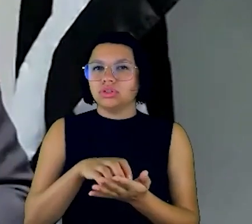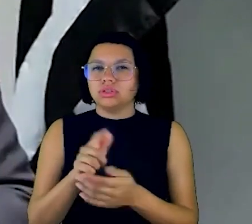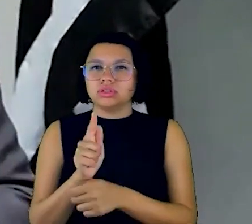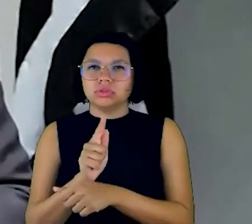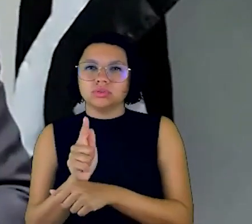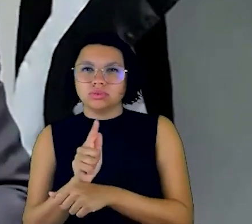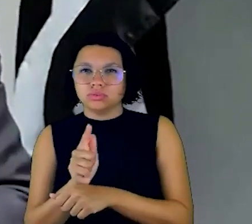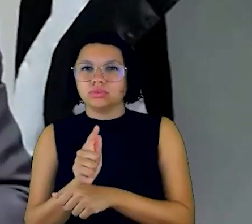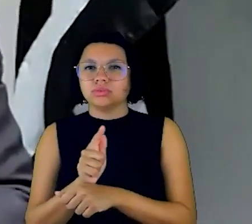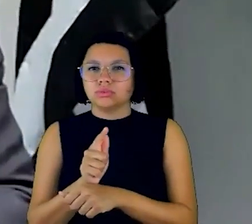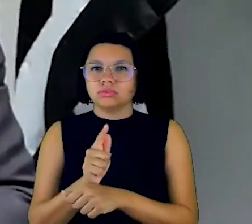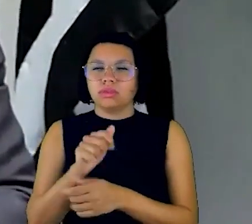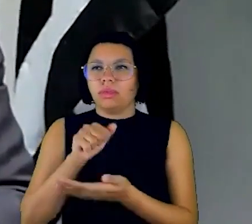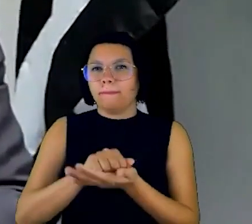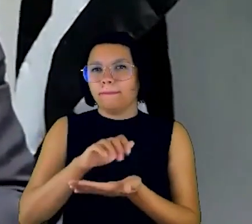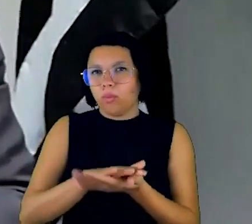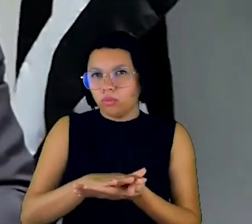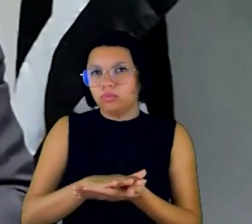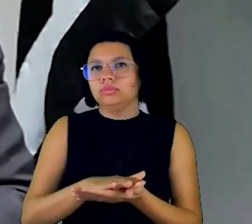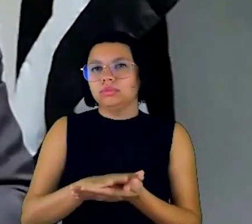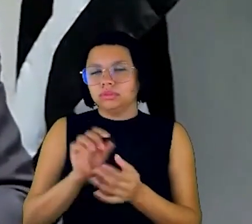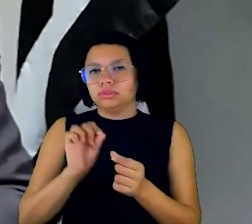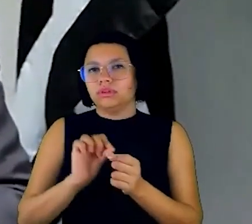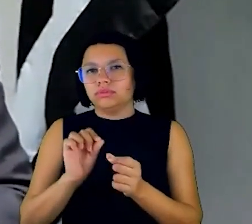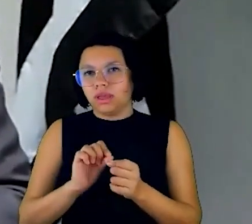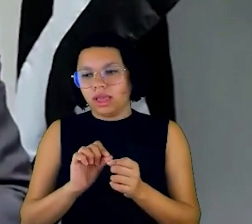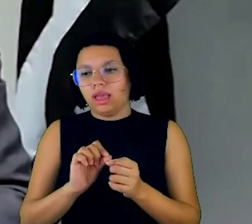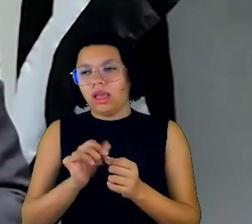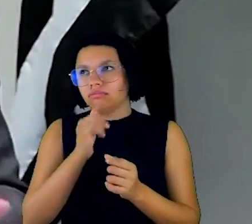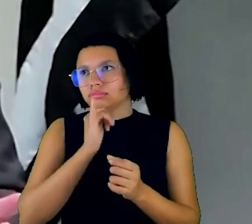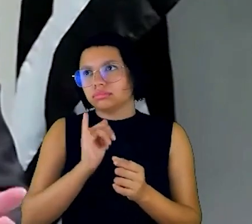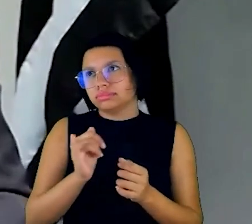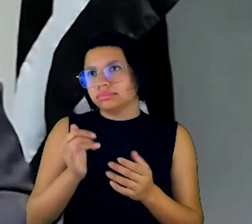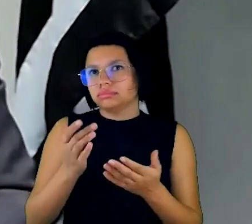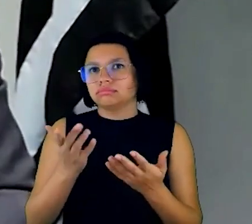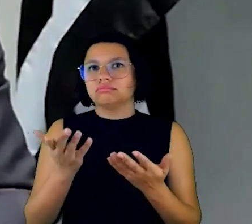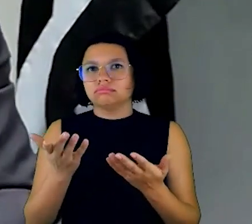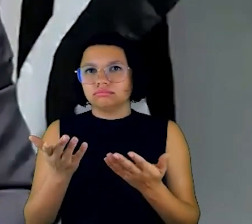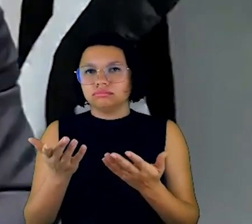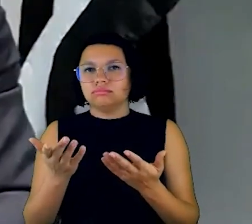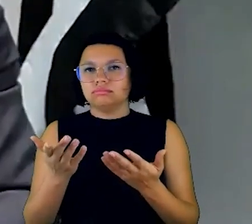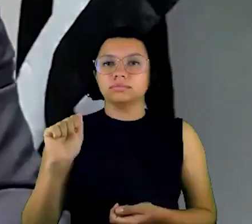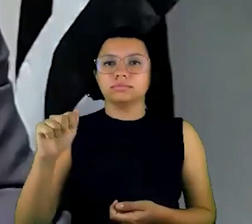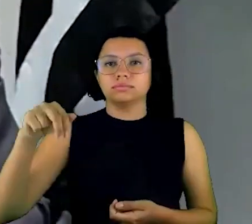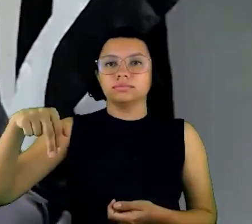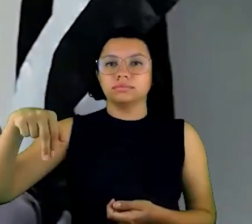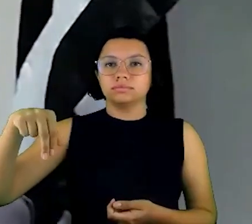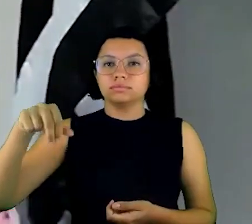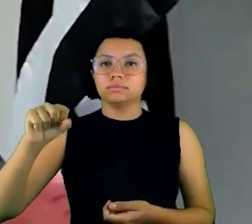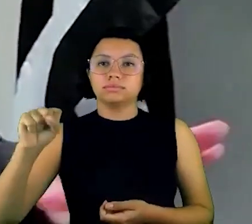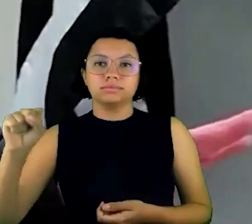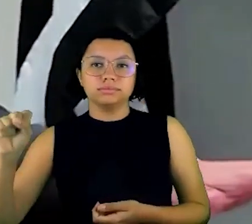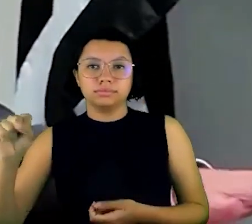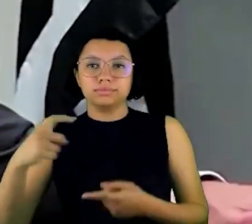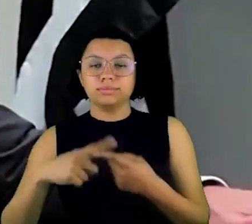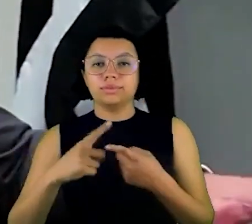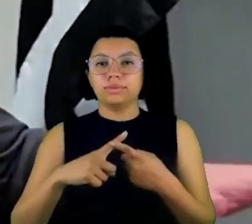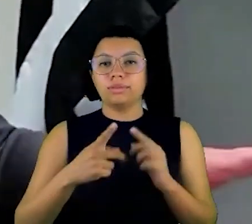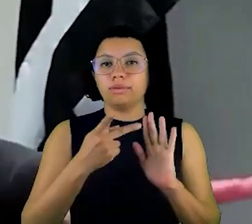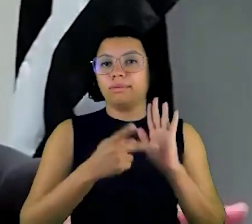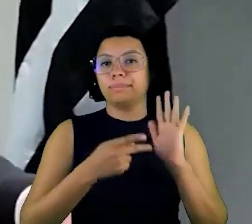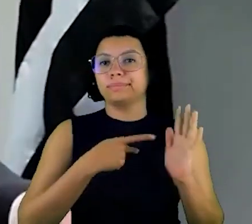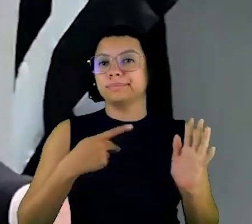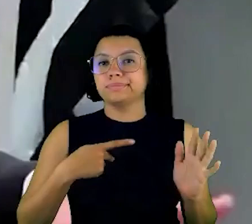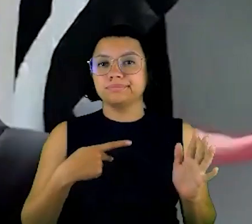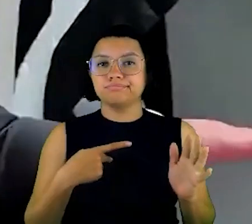reguladoras, aquelas multas que são aplicadas, por exemplo, pela ANS porque o plano